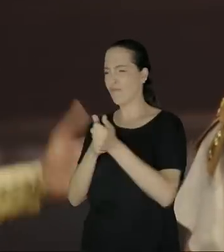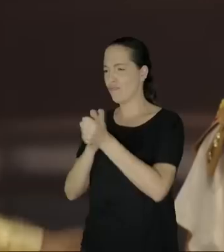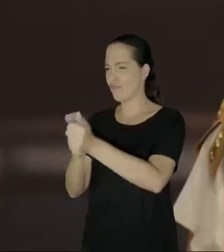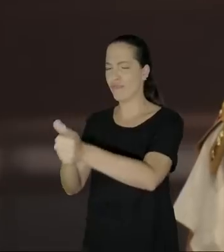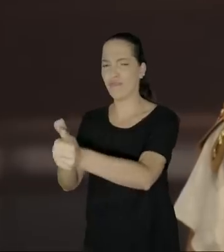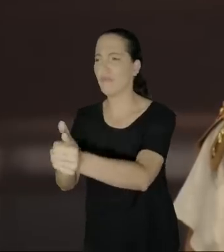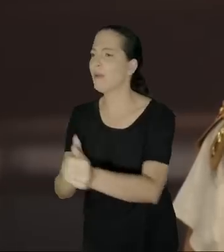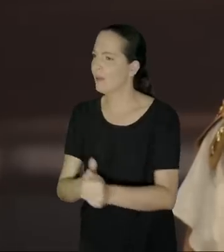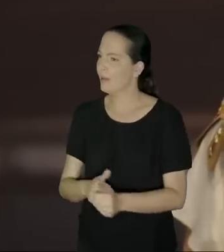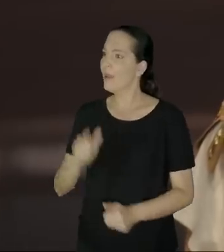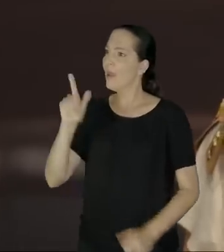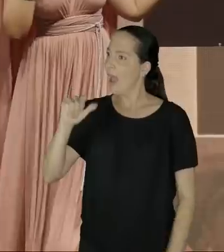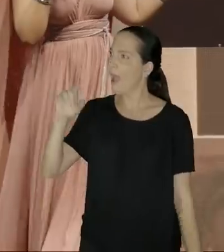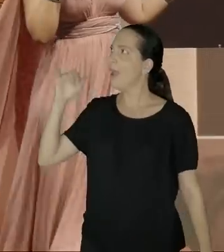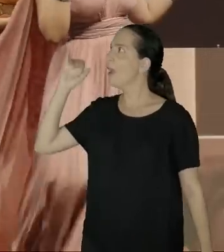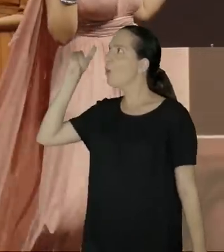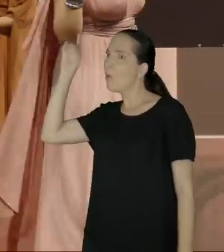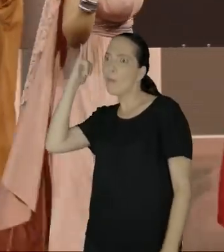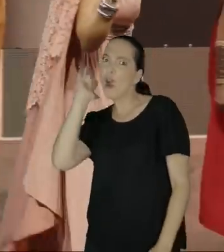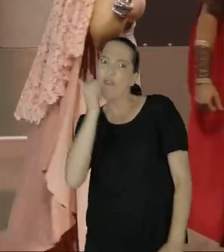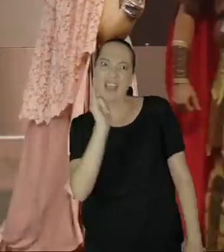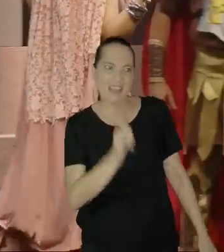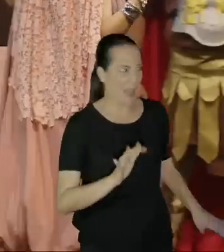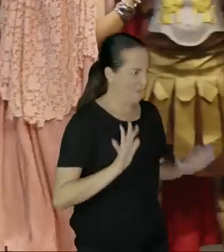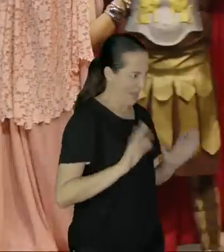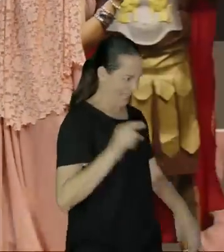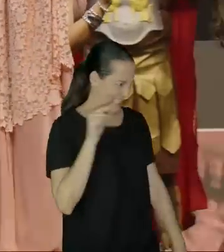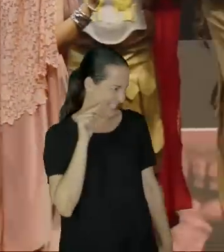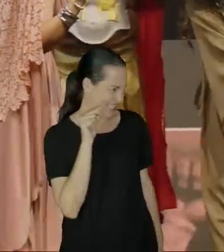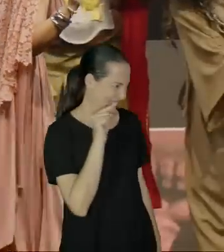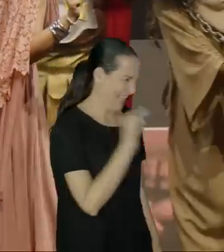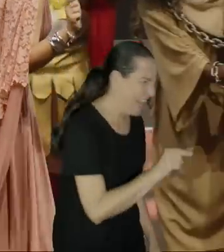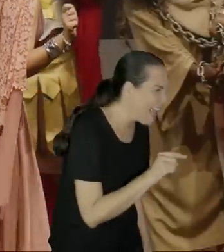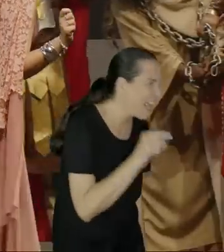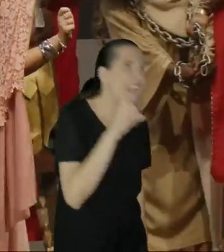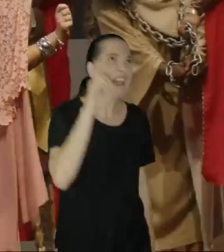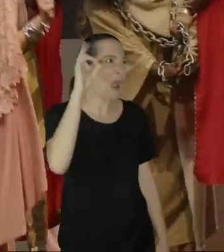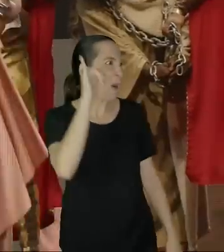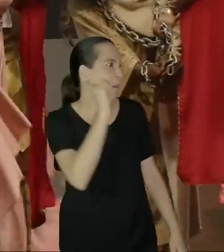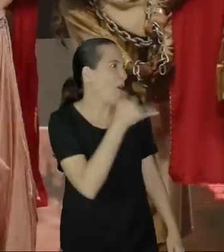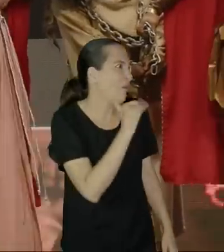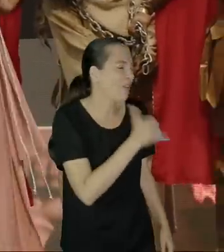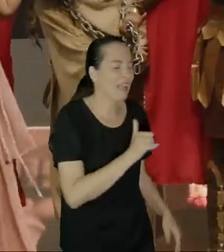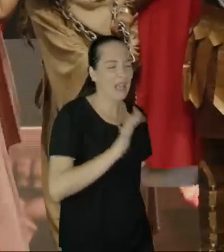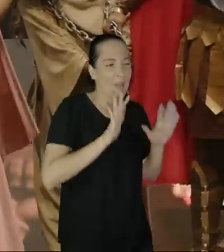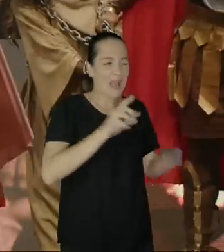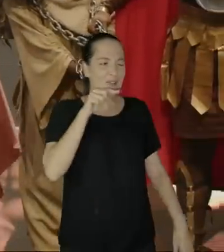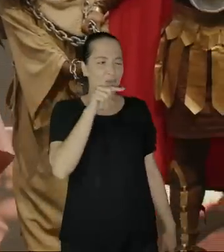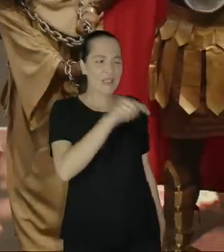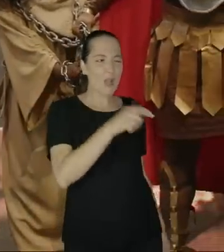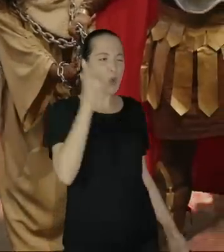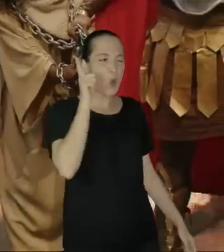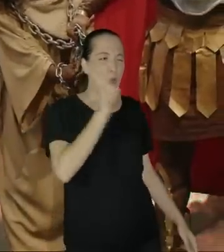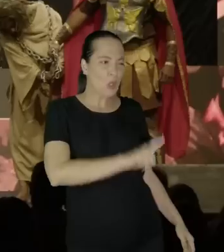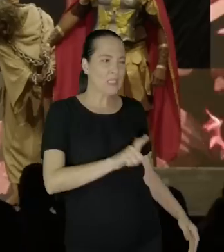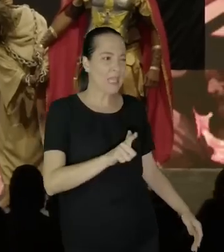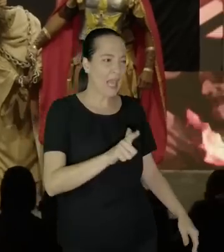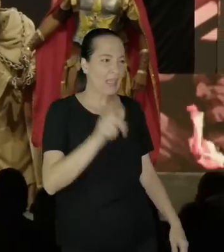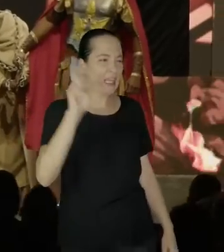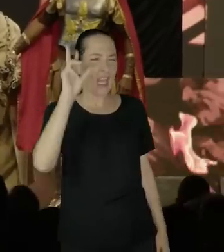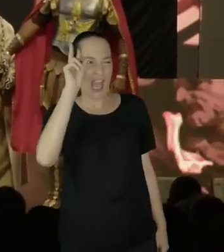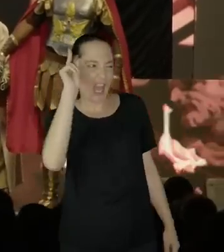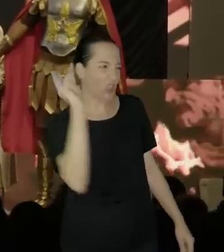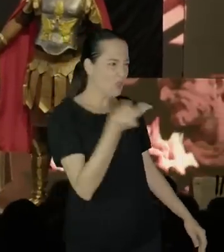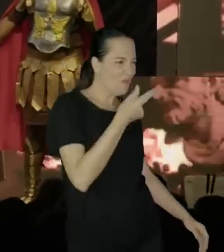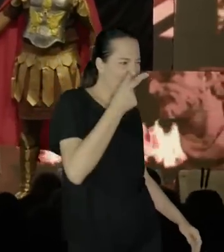Herodes. Espere, ele é um profeta? Os profetas adivinham o futuro? São